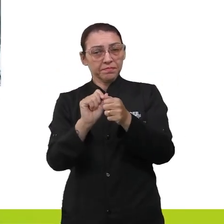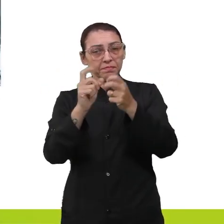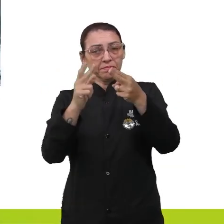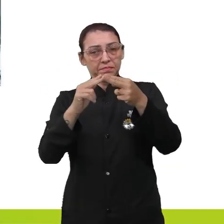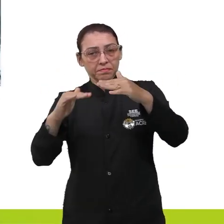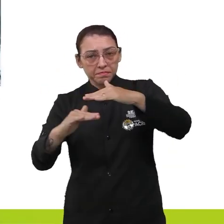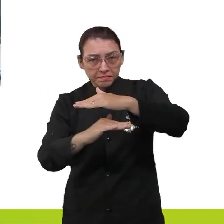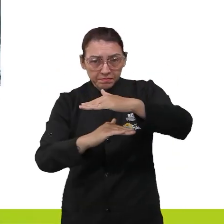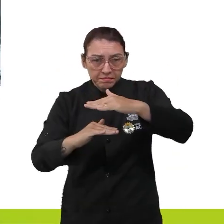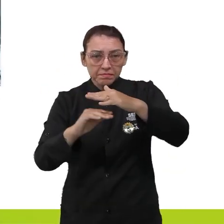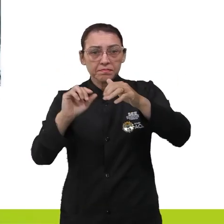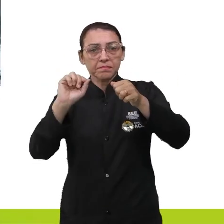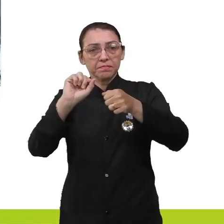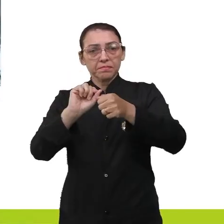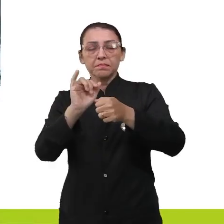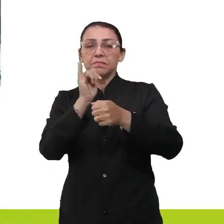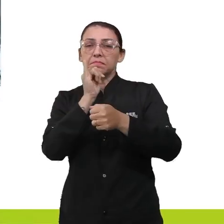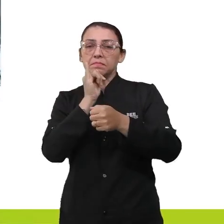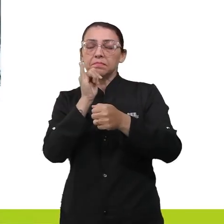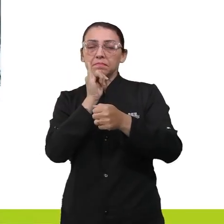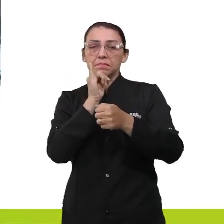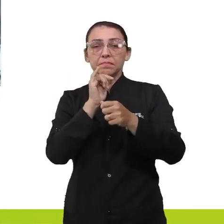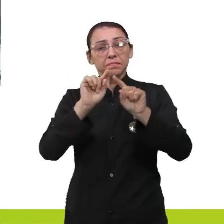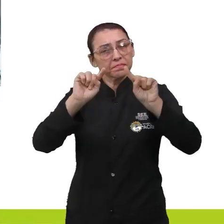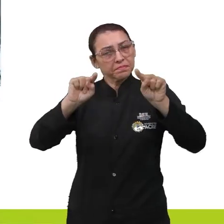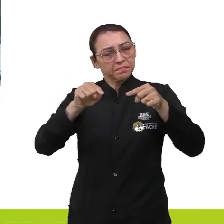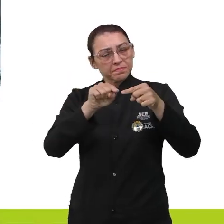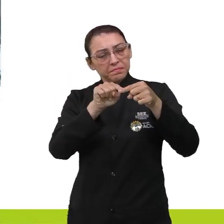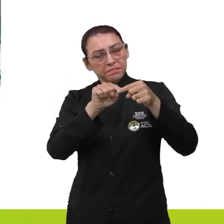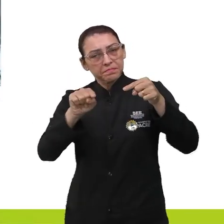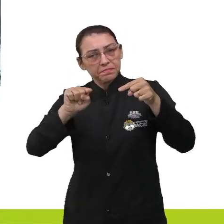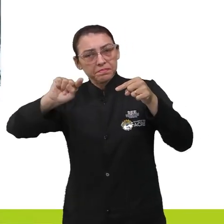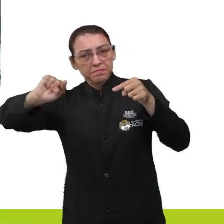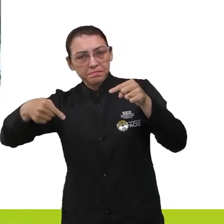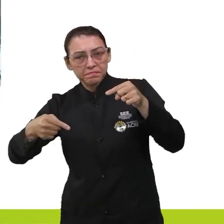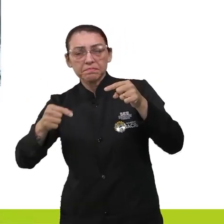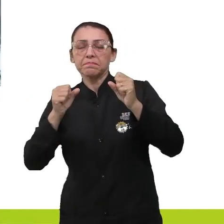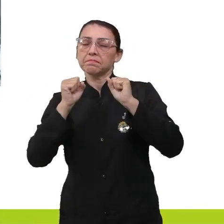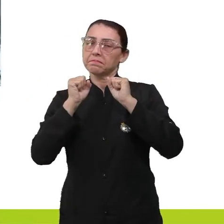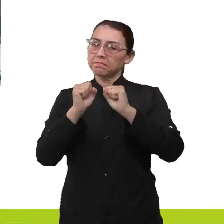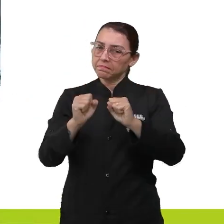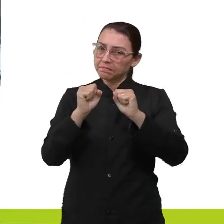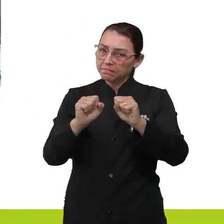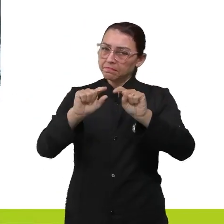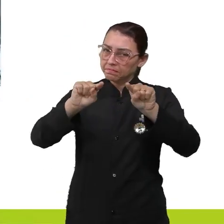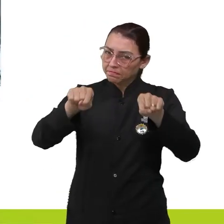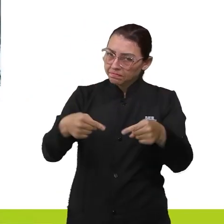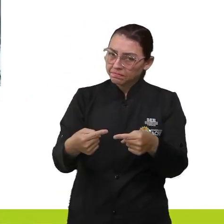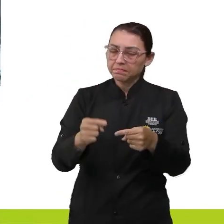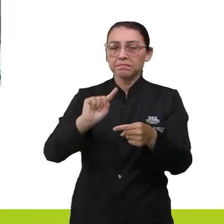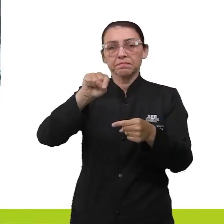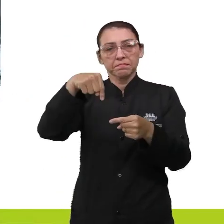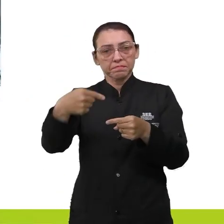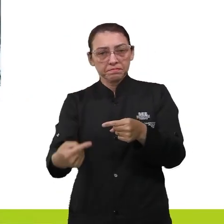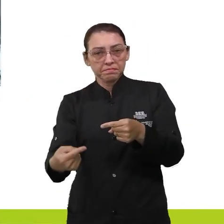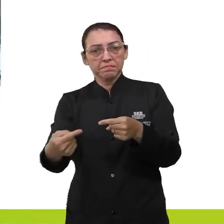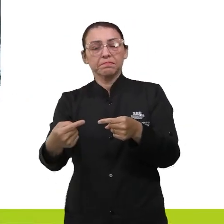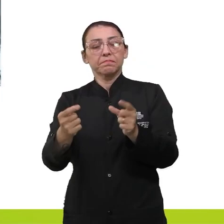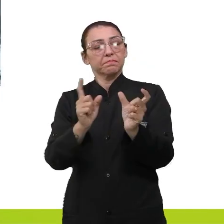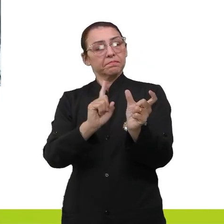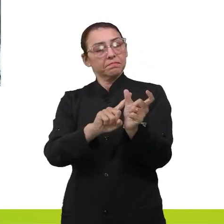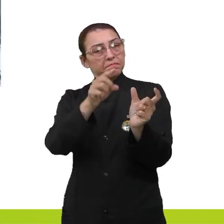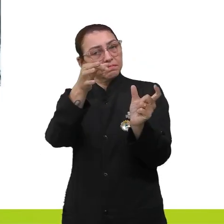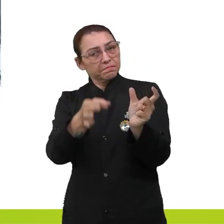exatamente isso como eu coloquei no exemplo. Coloca esse risquinho e pode até colocar entre parênteses e depois escreve a